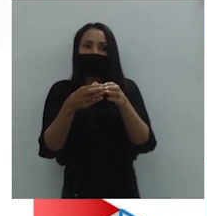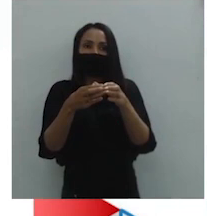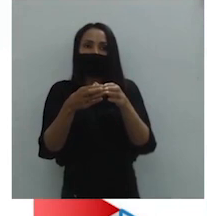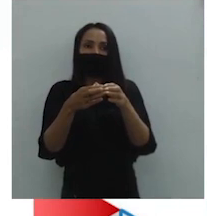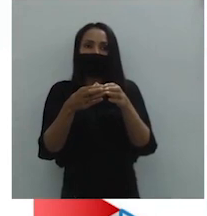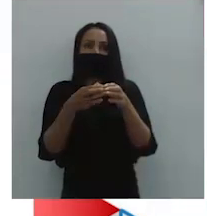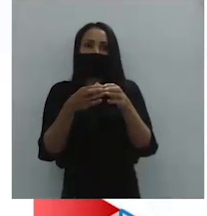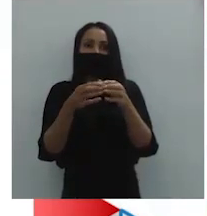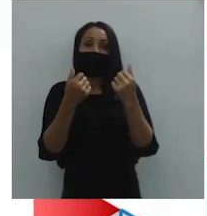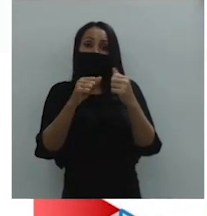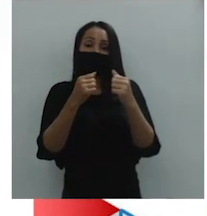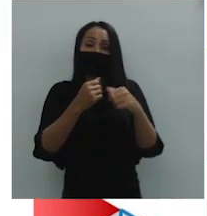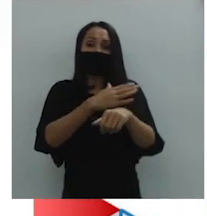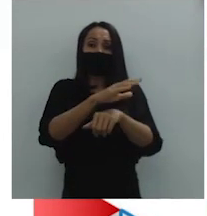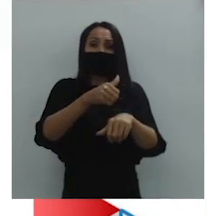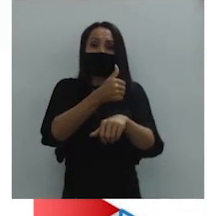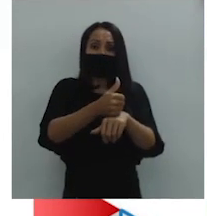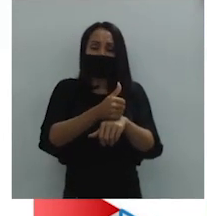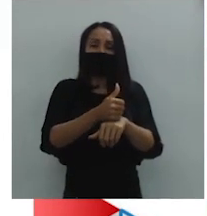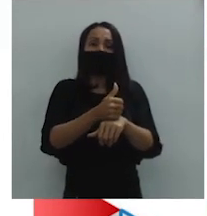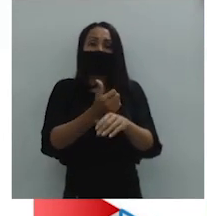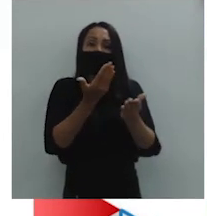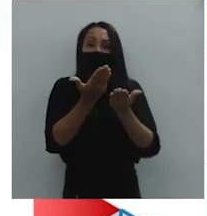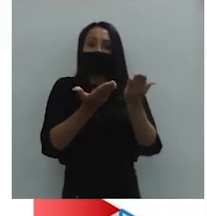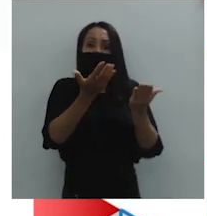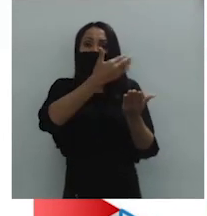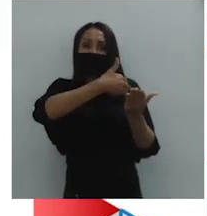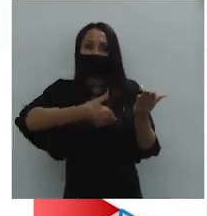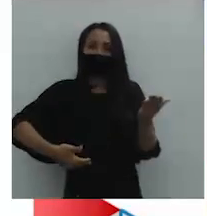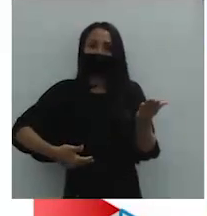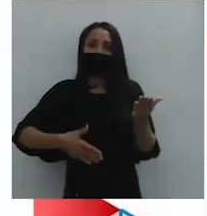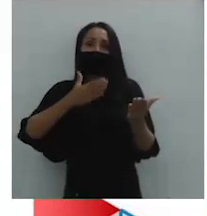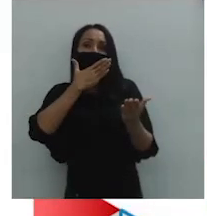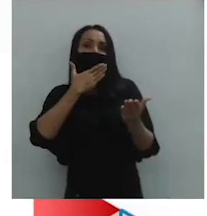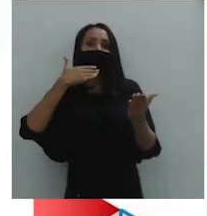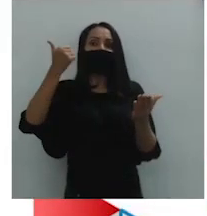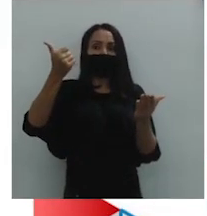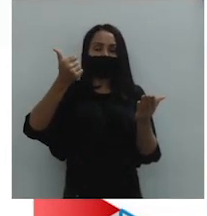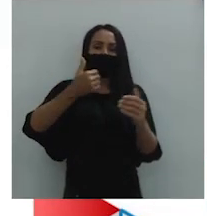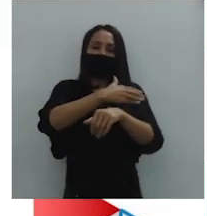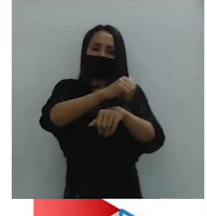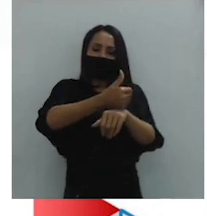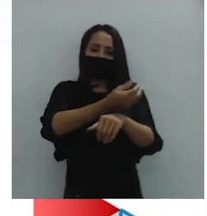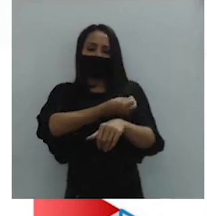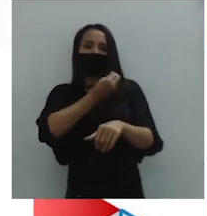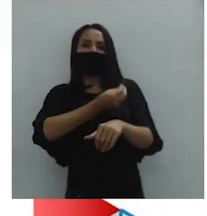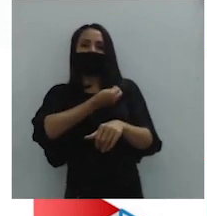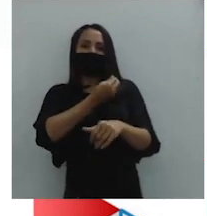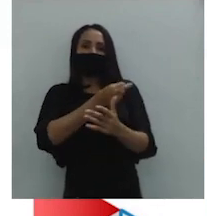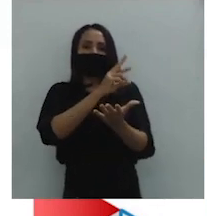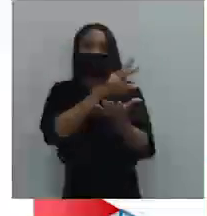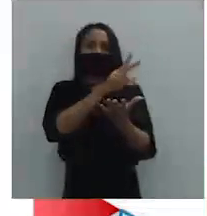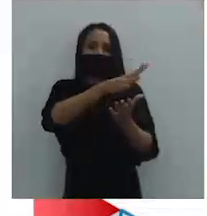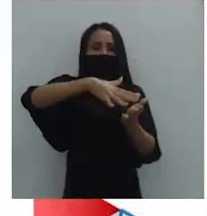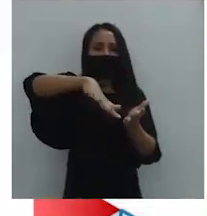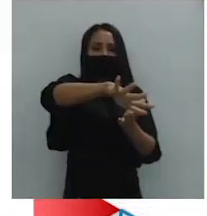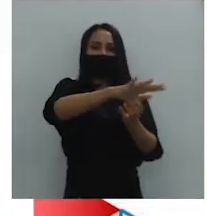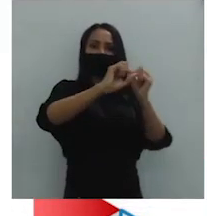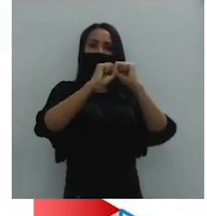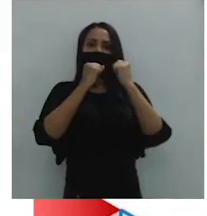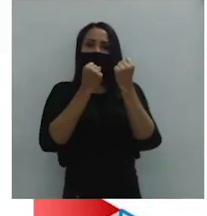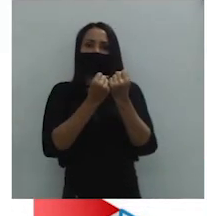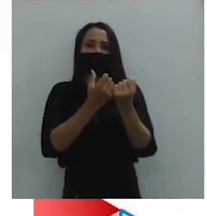da qualidade dos serviços públicos para alcançar melhor a sua qualidade de vida nas diversas áreas sociais,